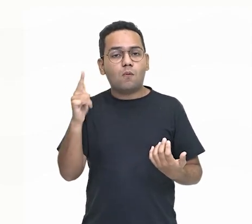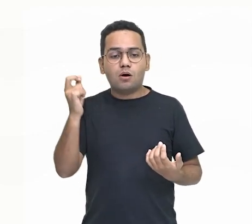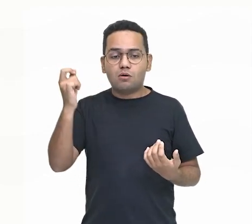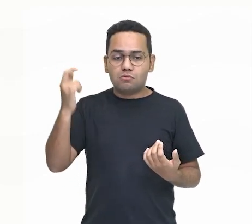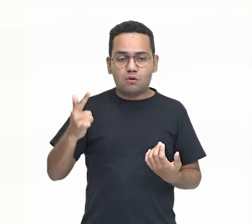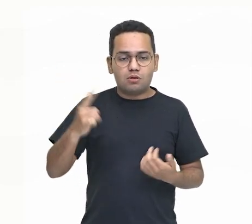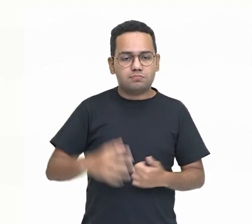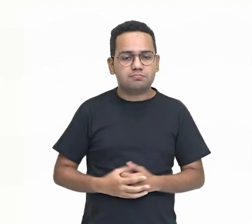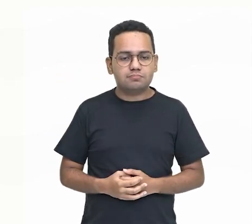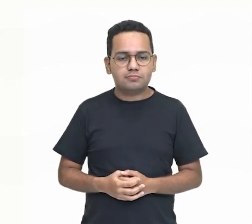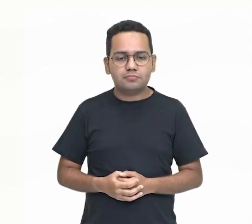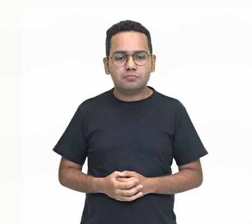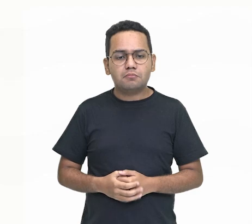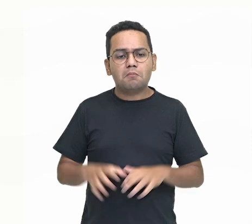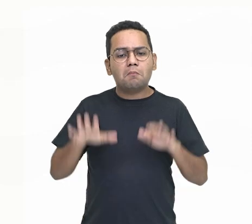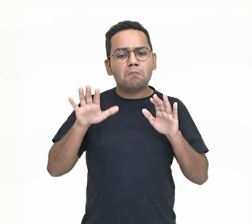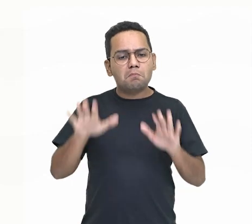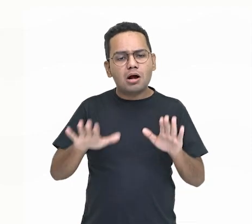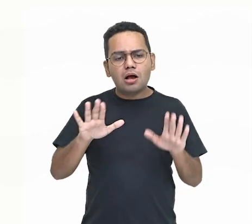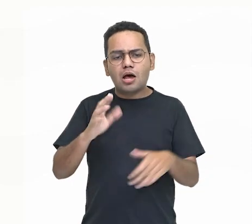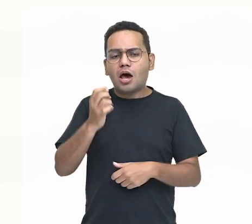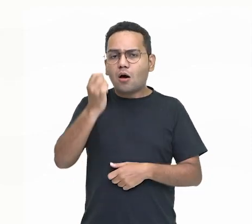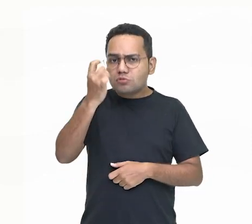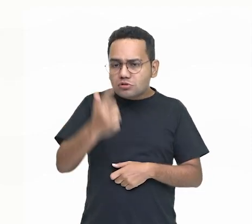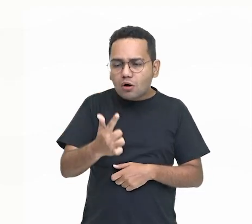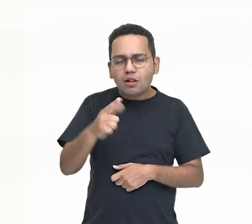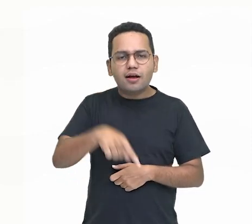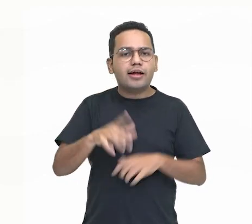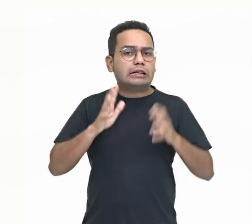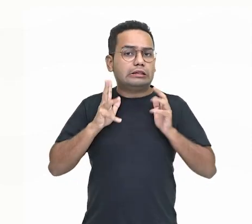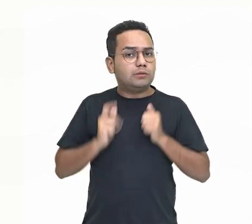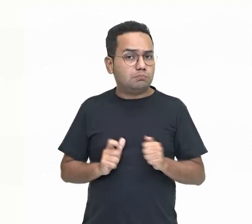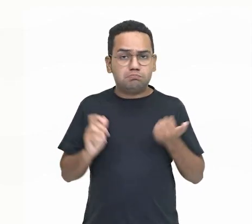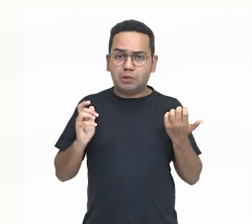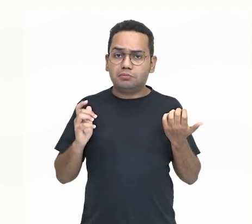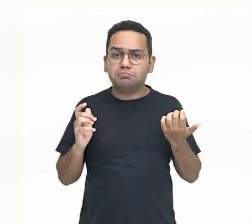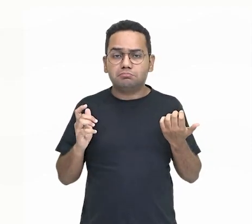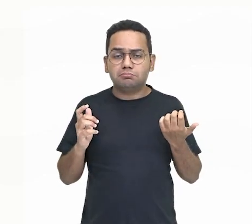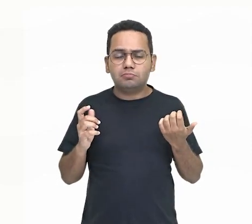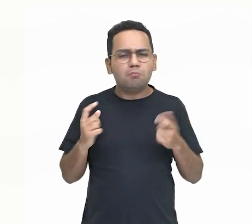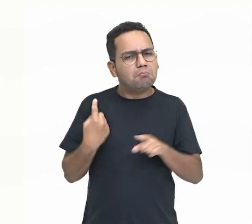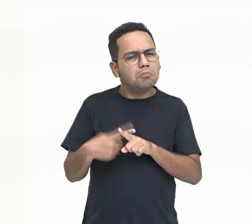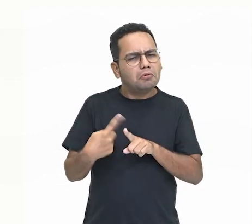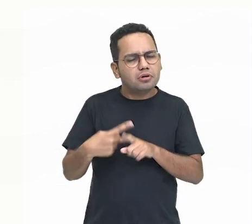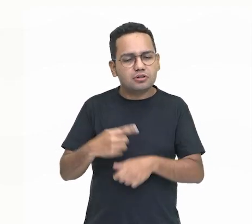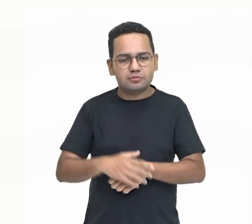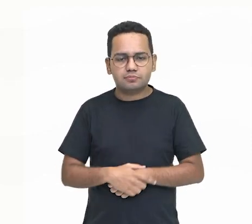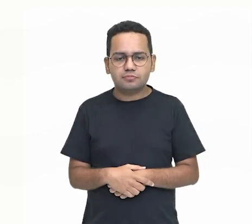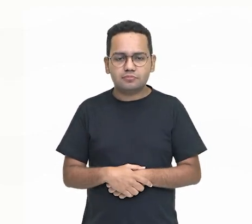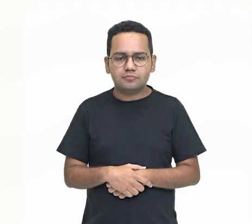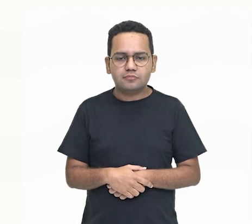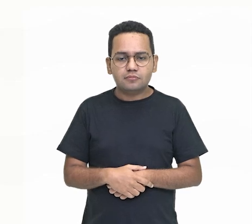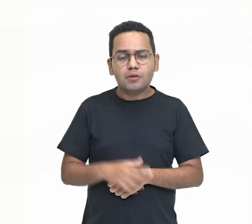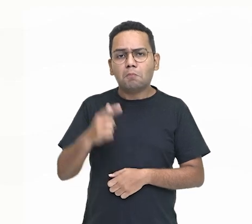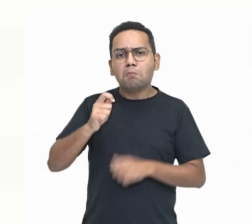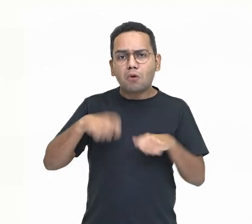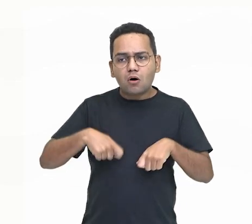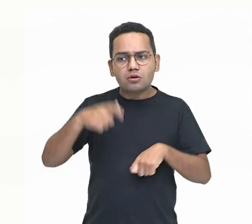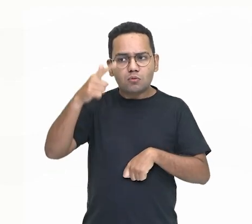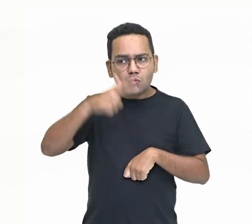ela é uma energia alternativa. Ela também é